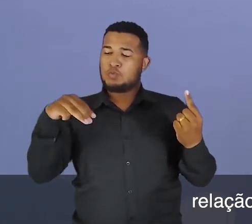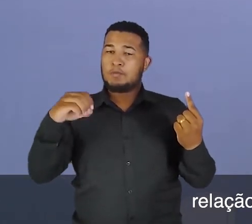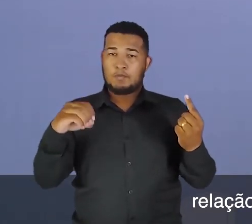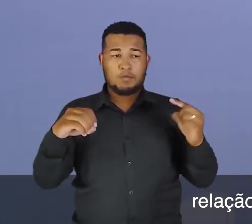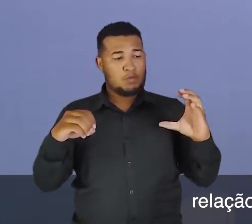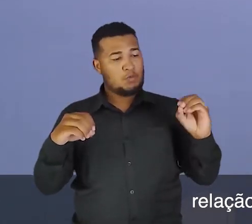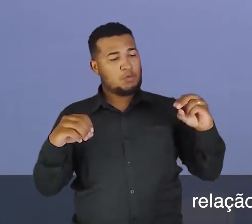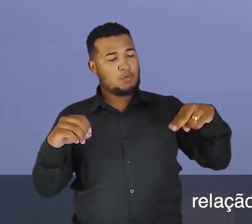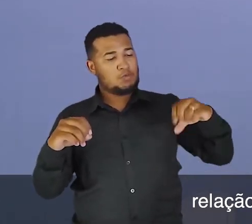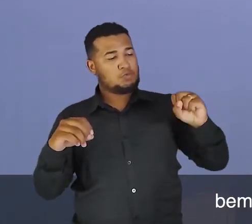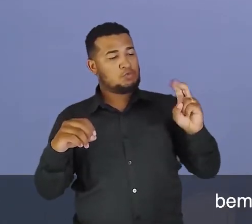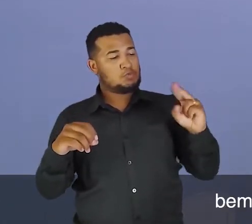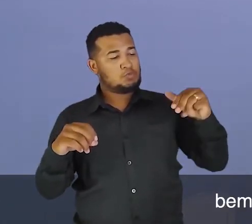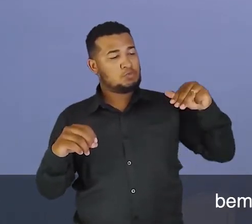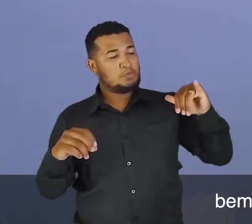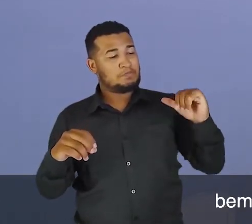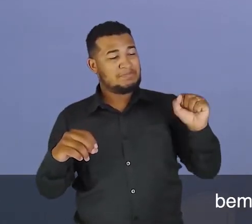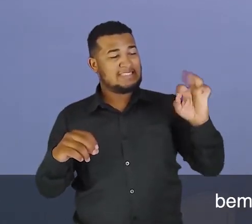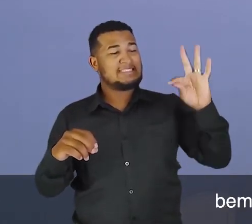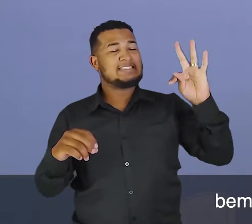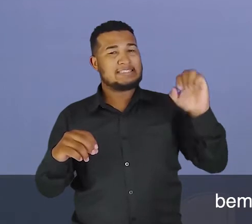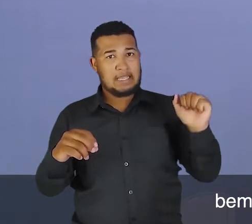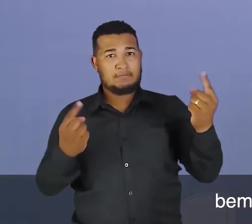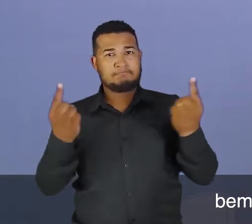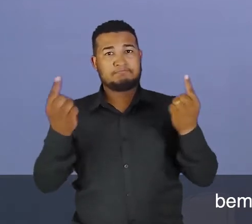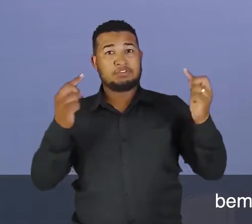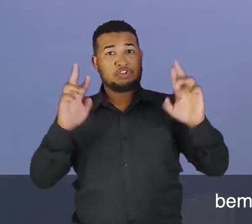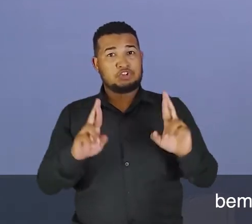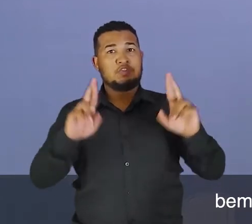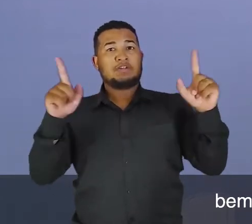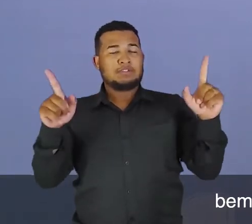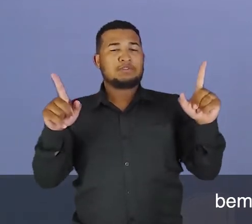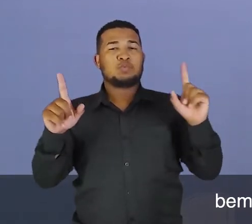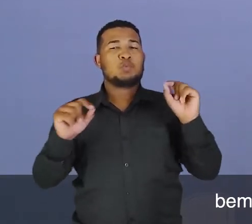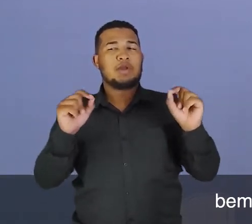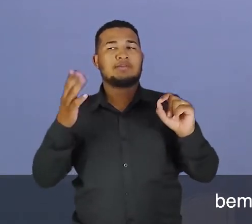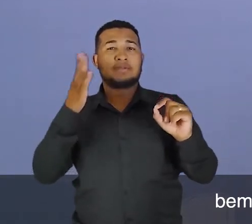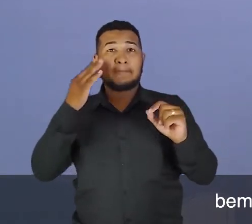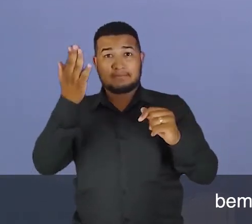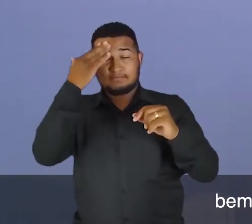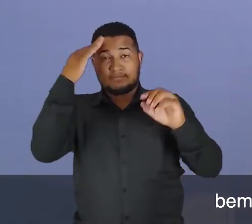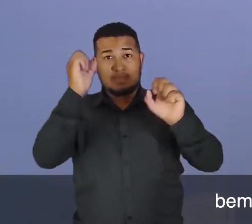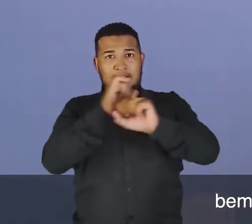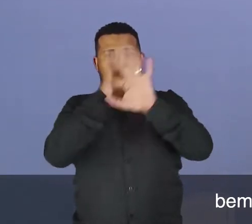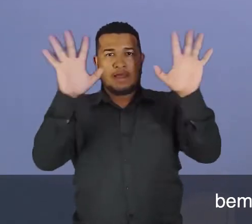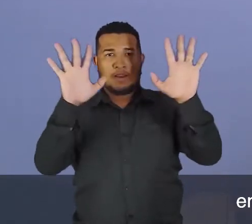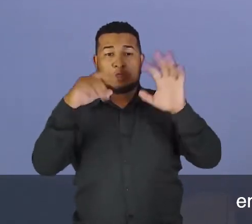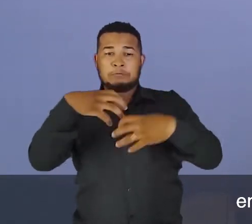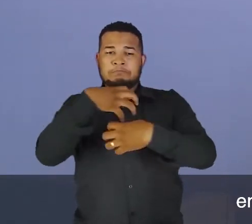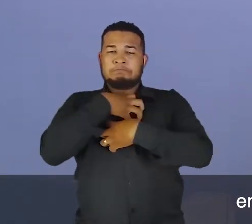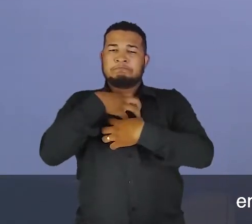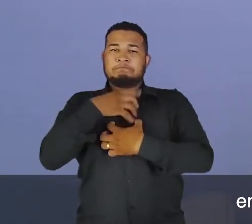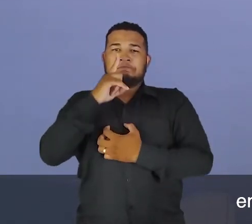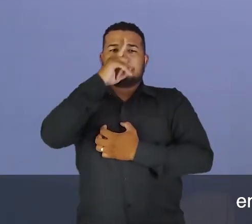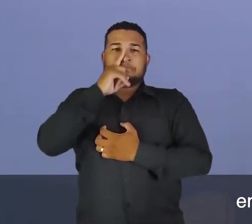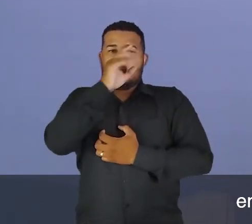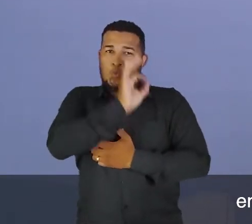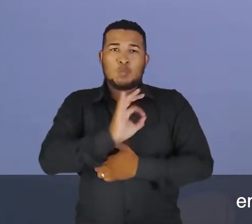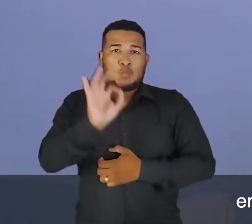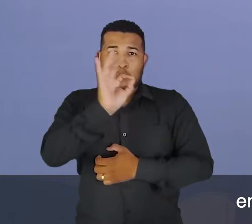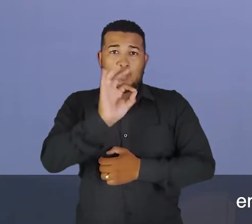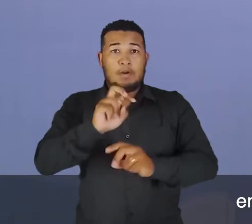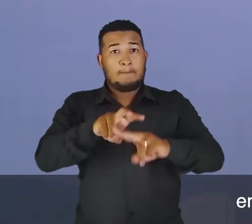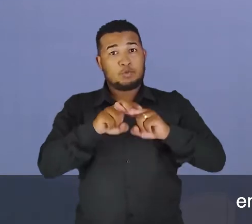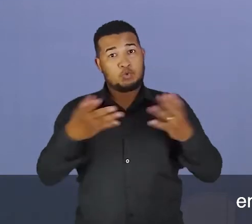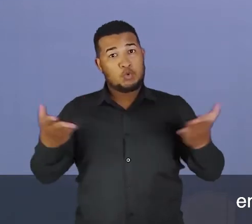bem detalhadas, bem diferenciadas, nós não corremos risco algum. É necessário entender, e a gente vai discutir na